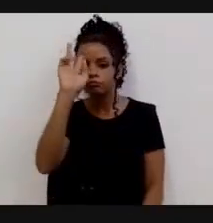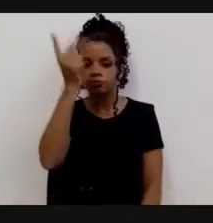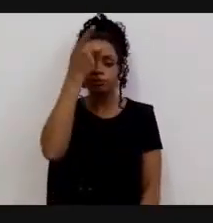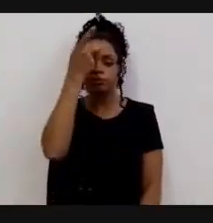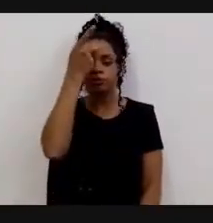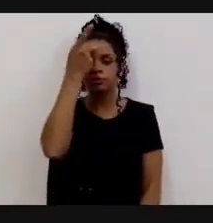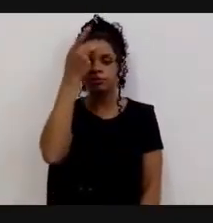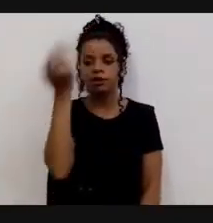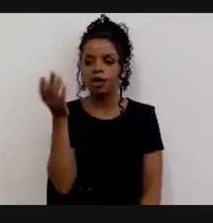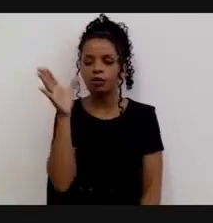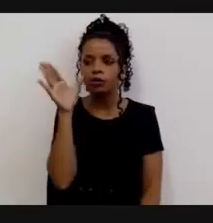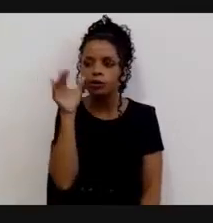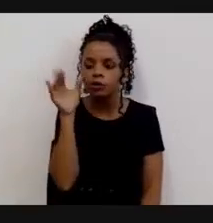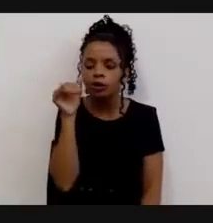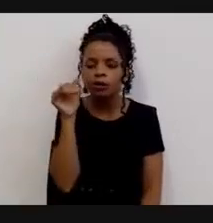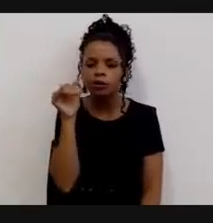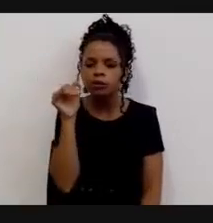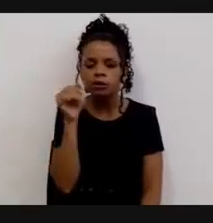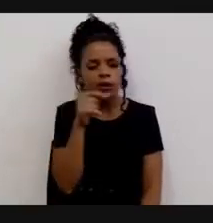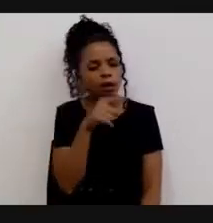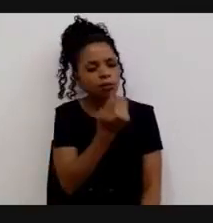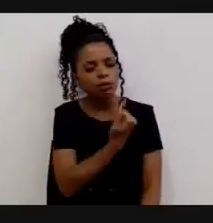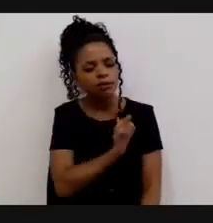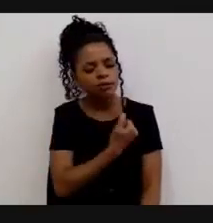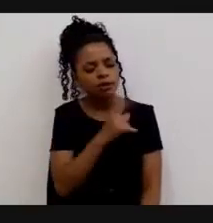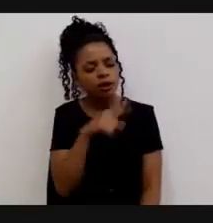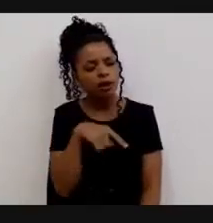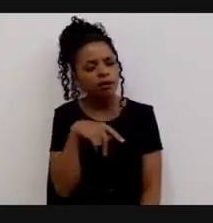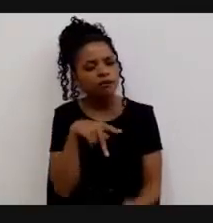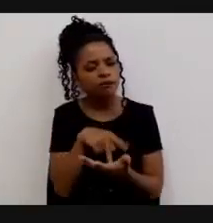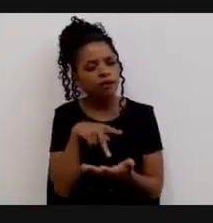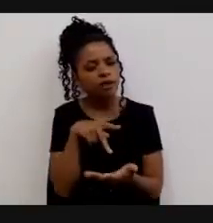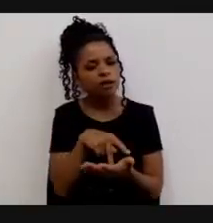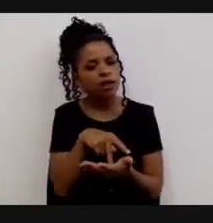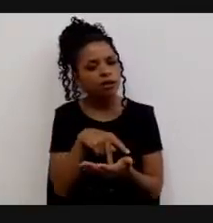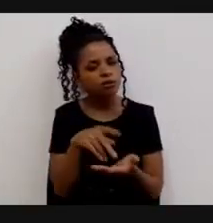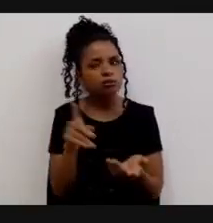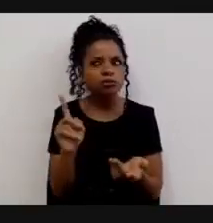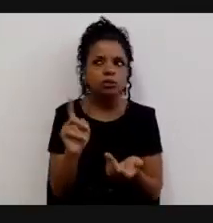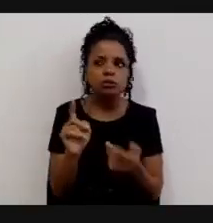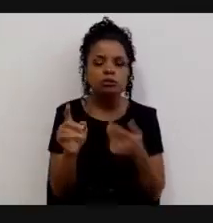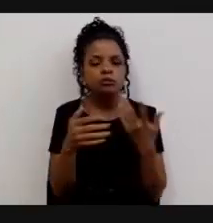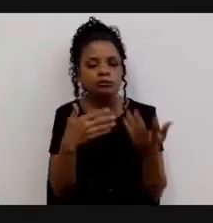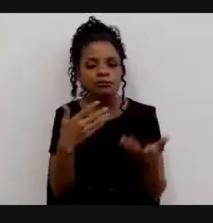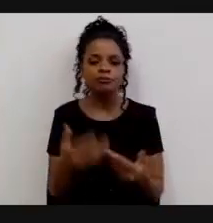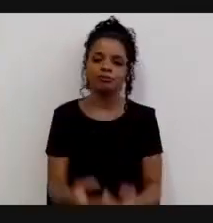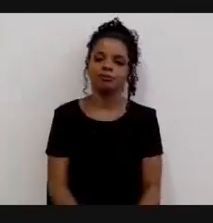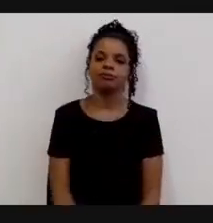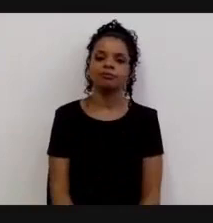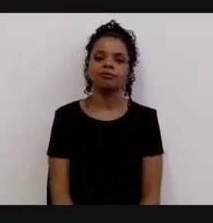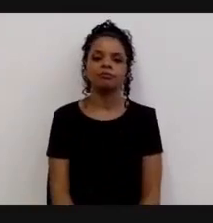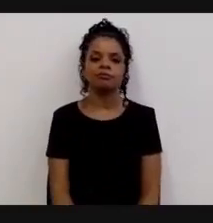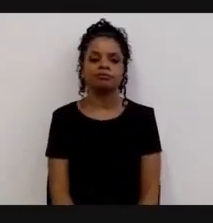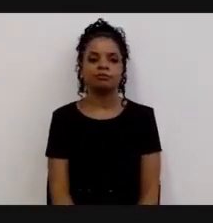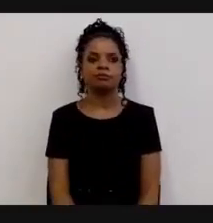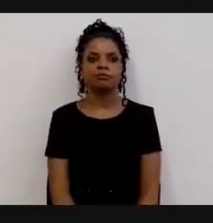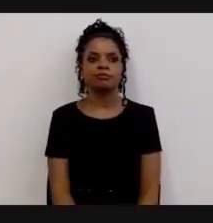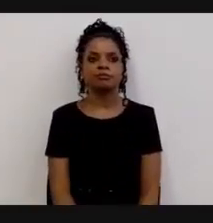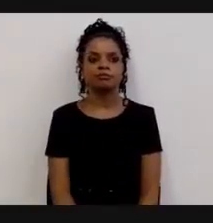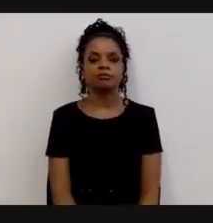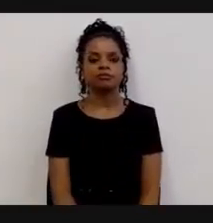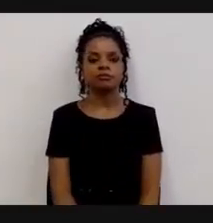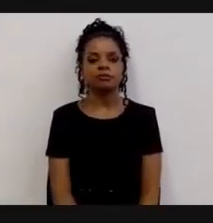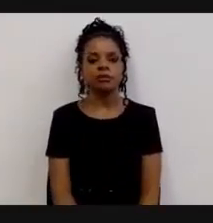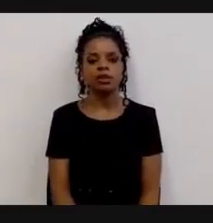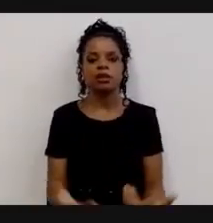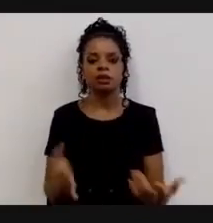Pô, será que o que falou ali é verdade? E ela vai trazer isso, vai buscar a realidade dela. Eu vou trazer aqui, eu estou com o tempo um pouquinho ainda,